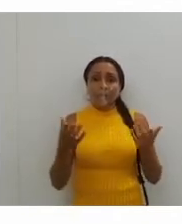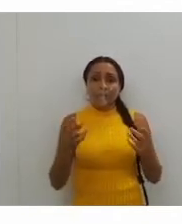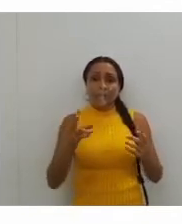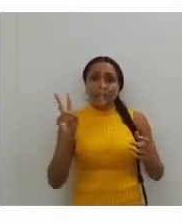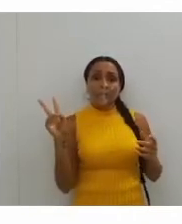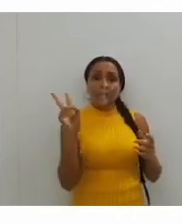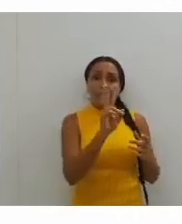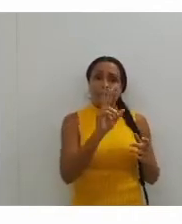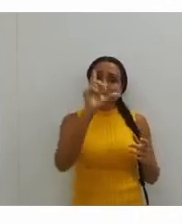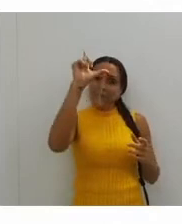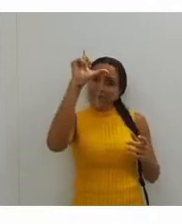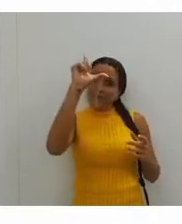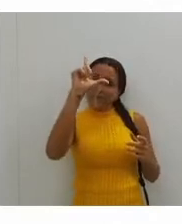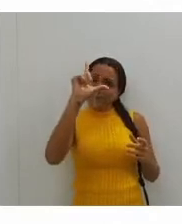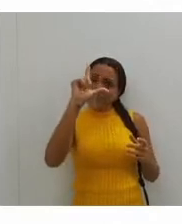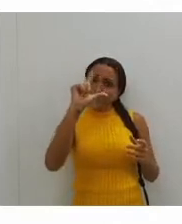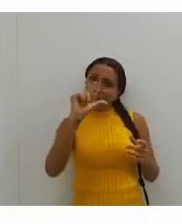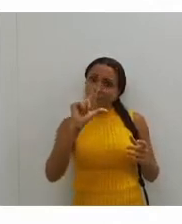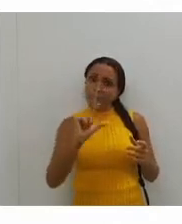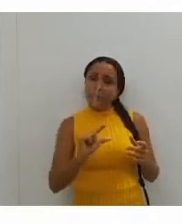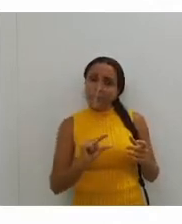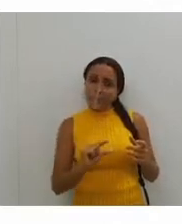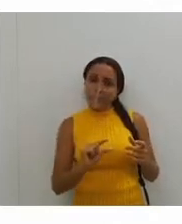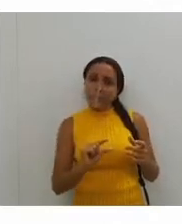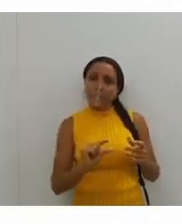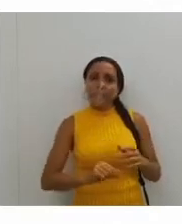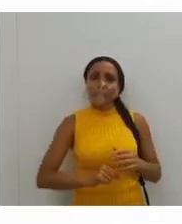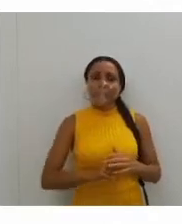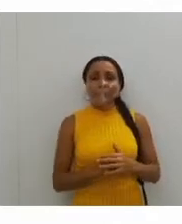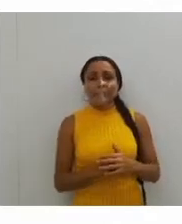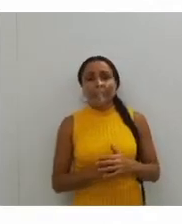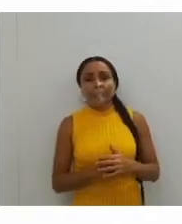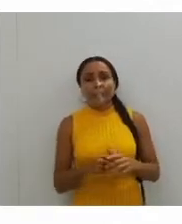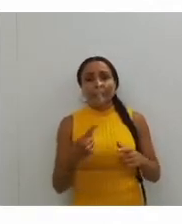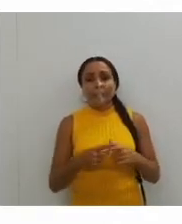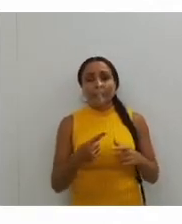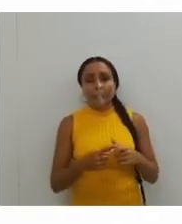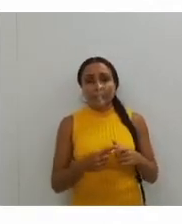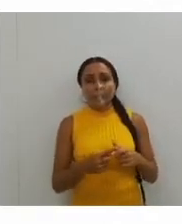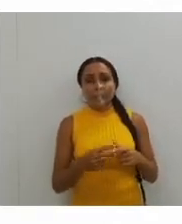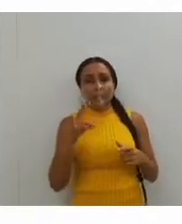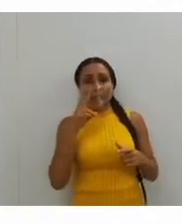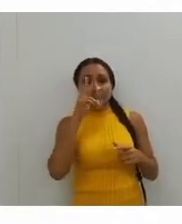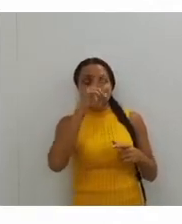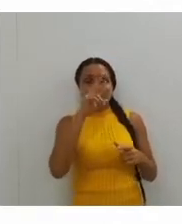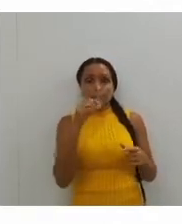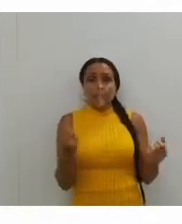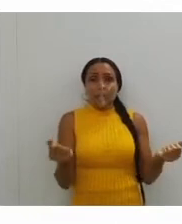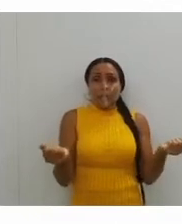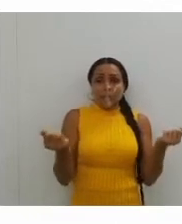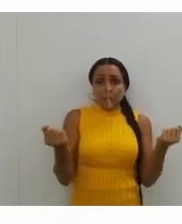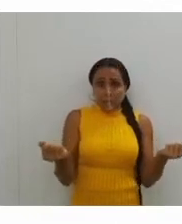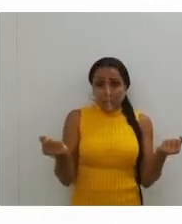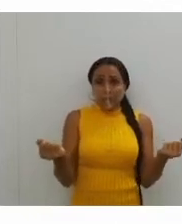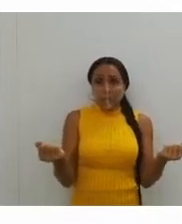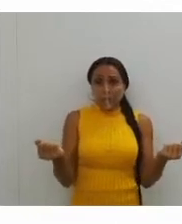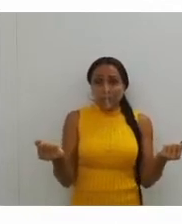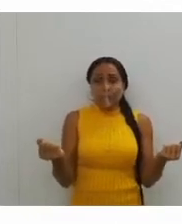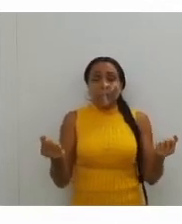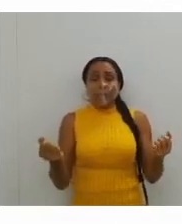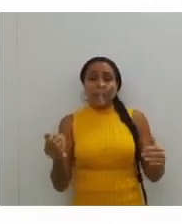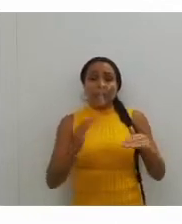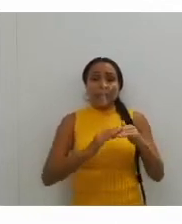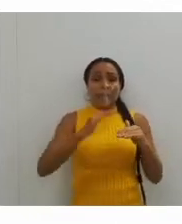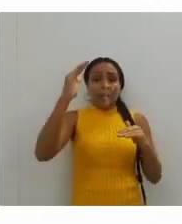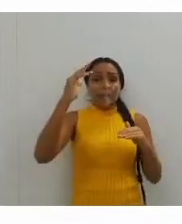velocidade diminui. E se a velocidade vai diminuir, é porque a força peso ela é maior do que a